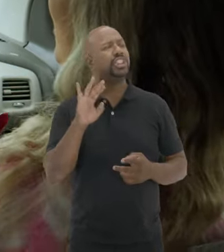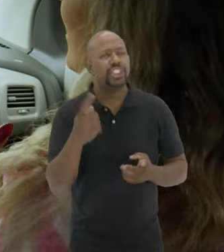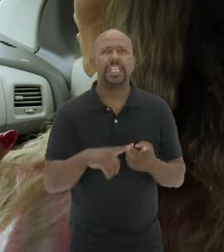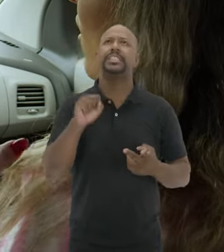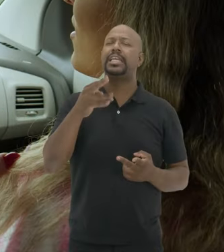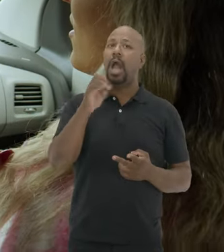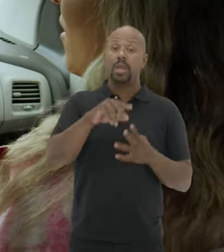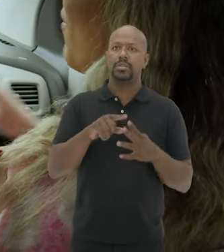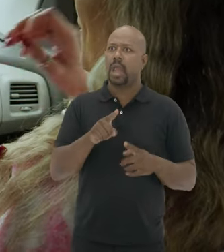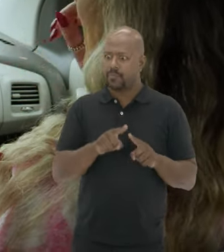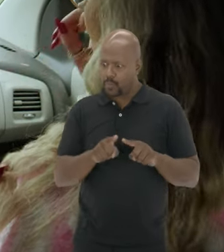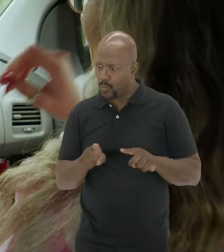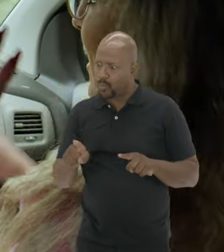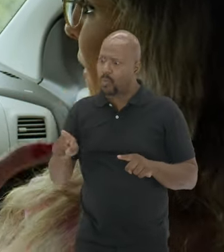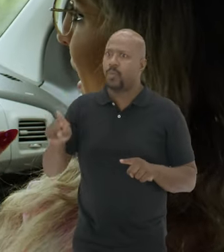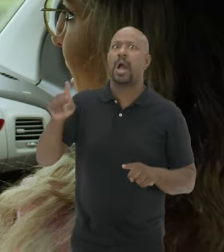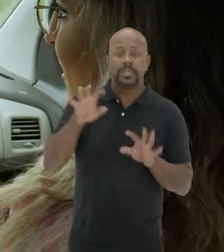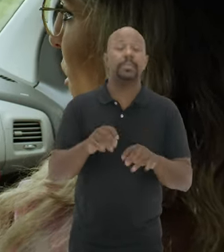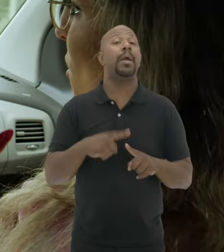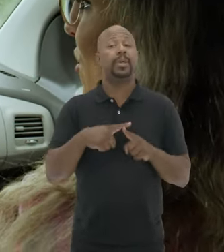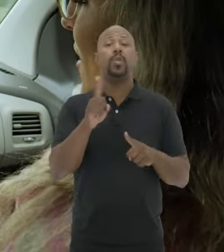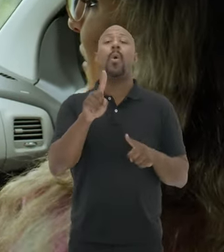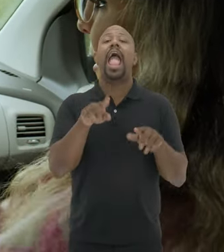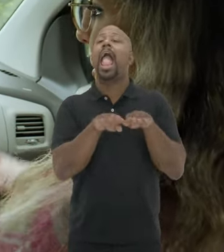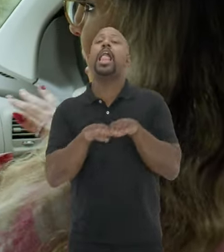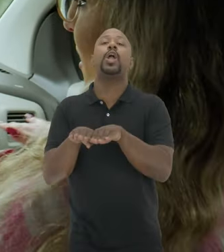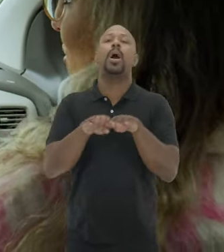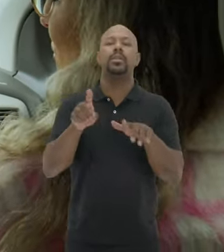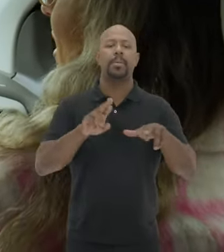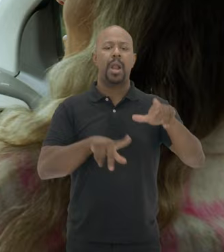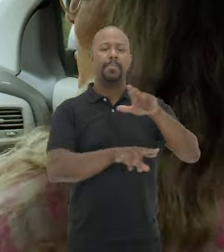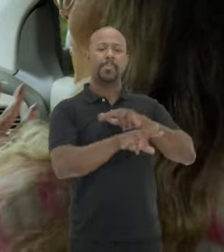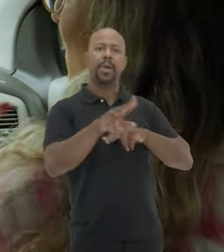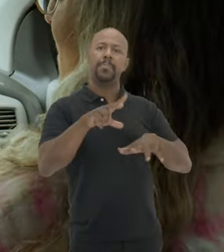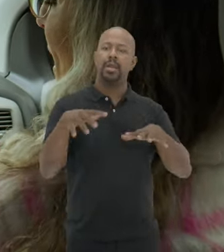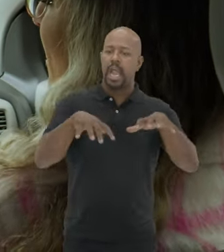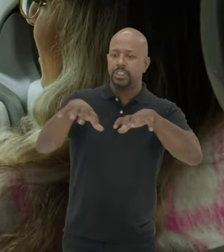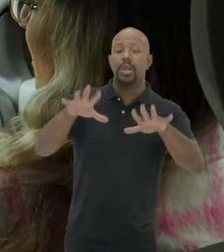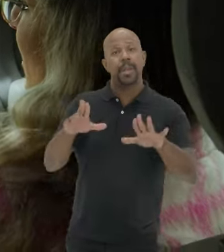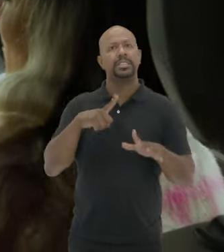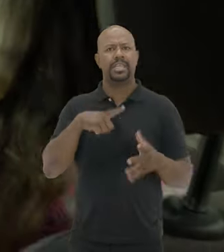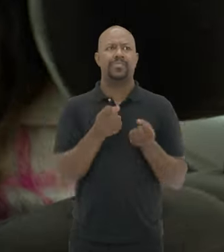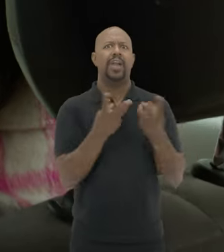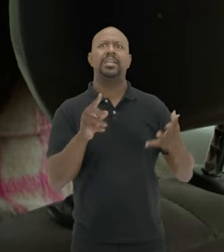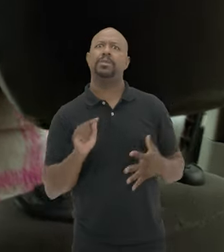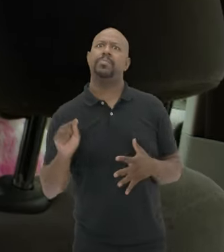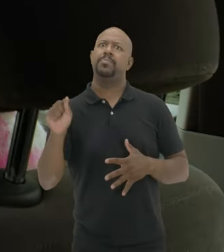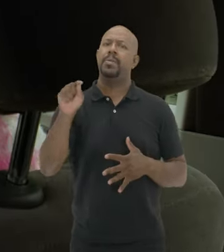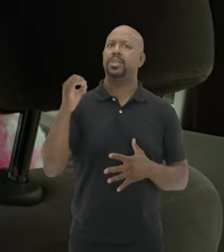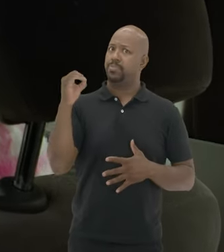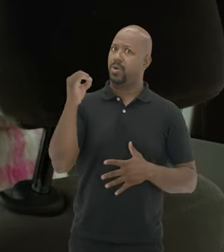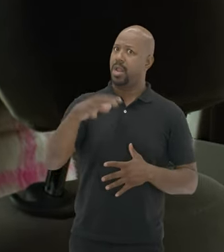Santa Rosa vai para cima porque não é homogêneo né então ele difere nas regiões mas pega em várias